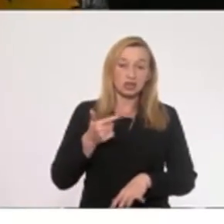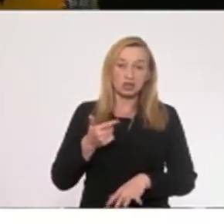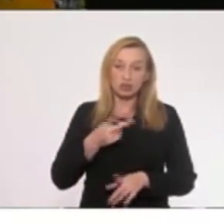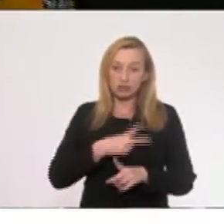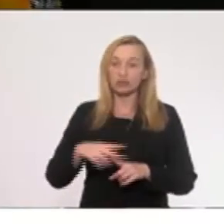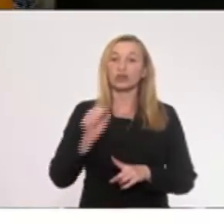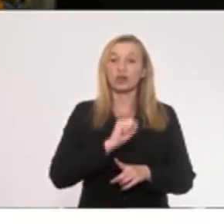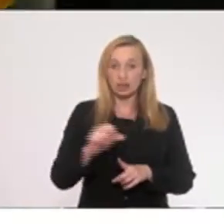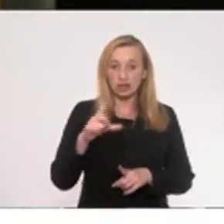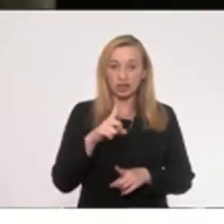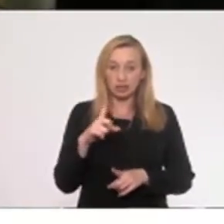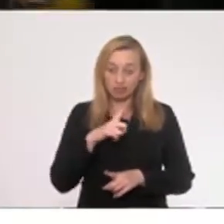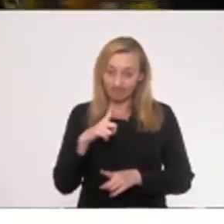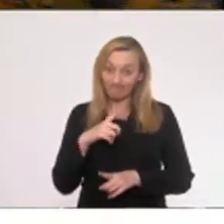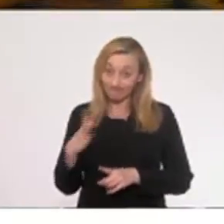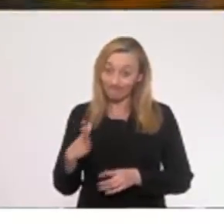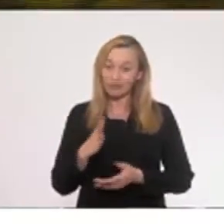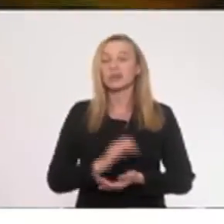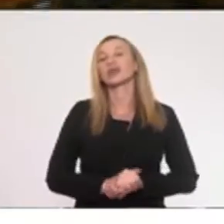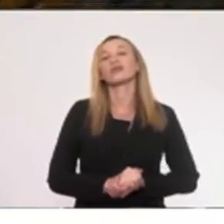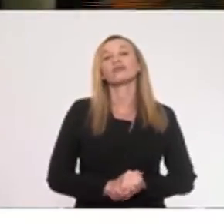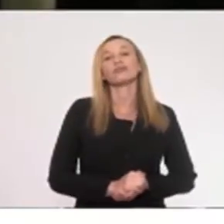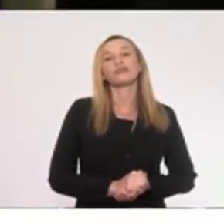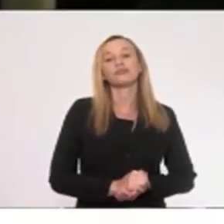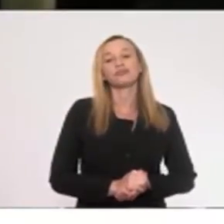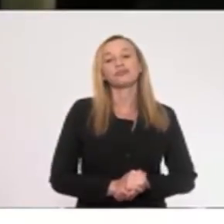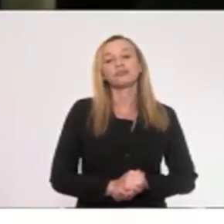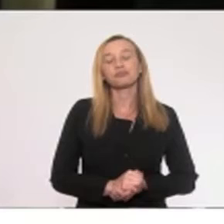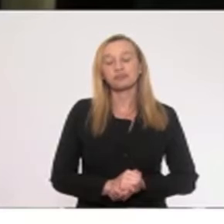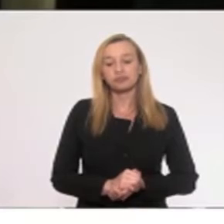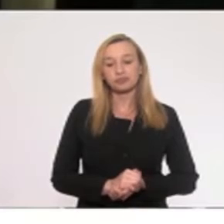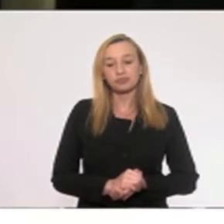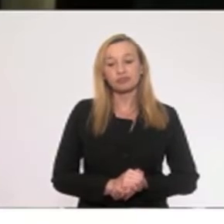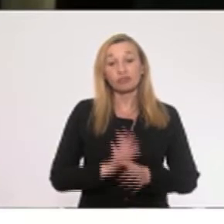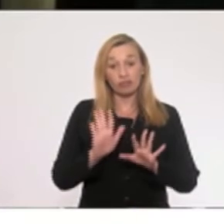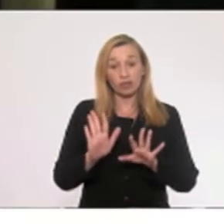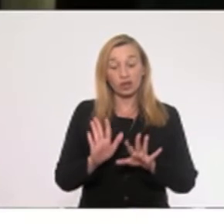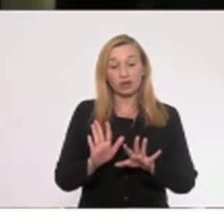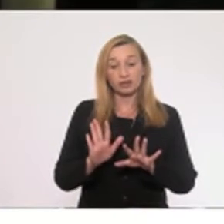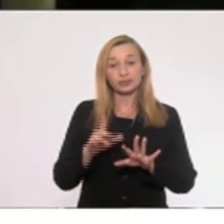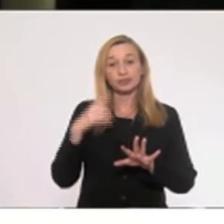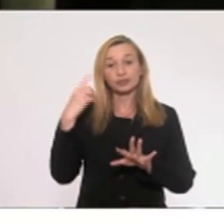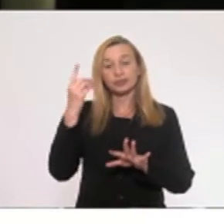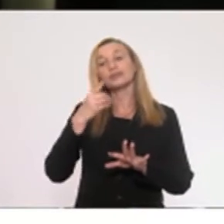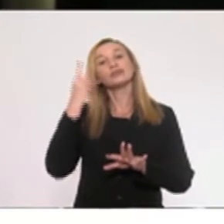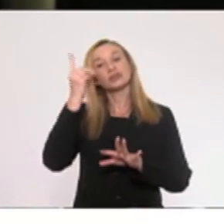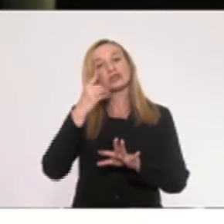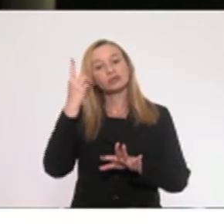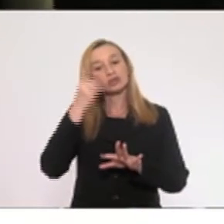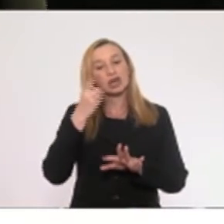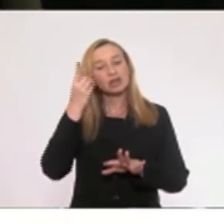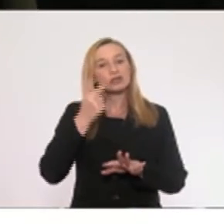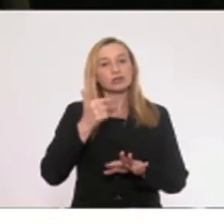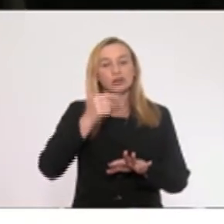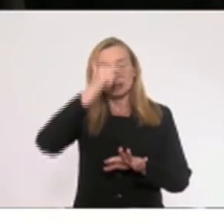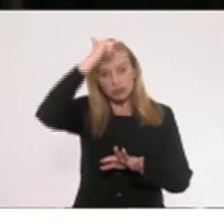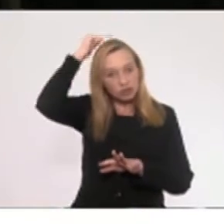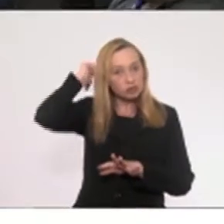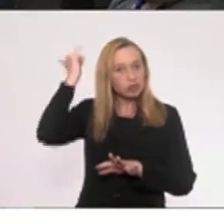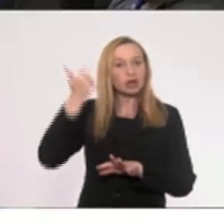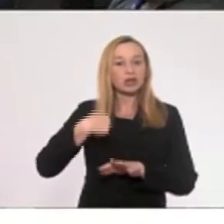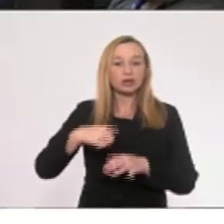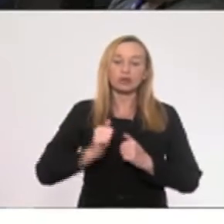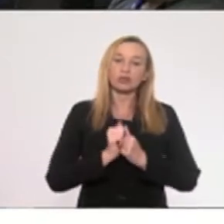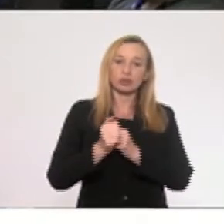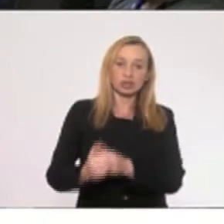Mas há de passar. Mas, deputado, você me permite só, o deputado Luiz Paulo, acompanhei, até por